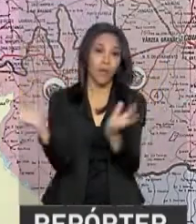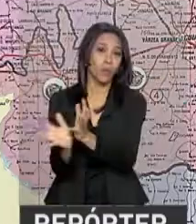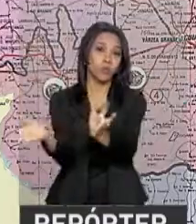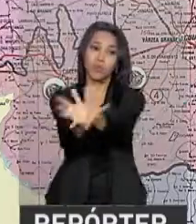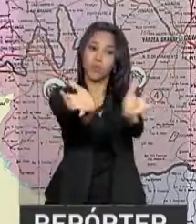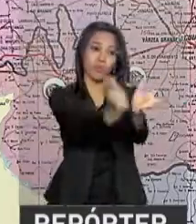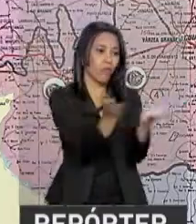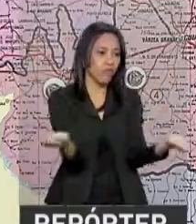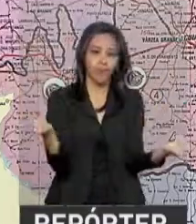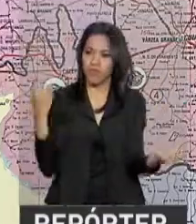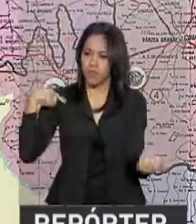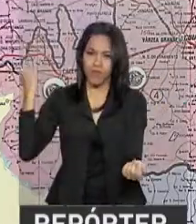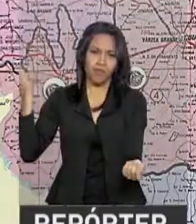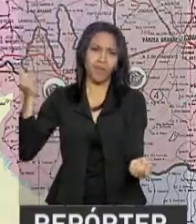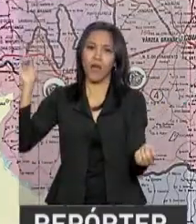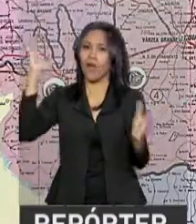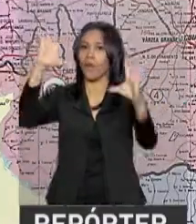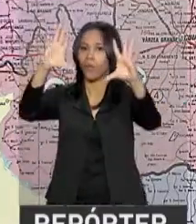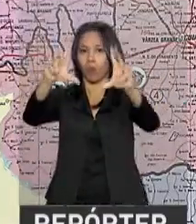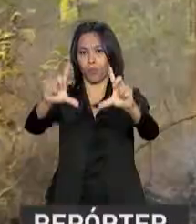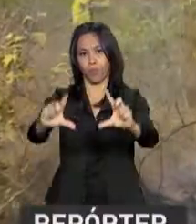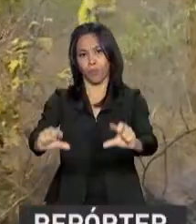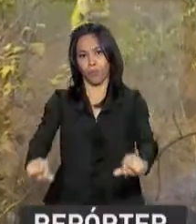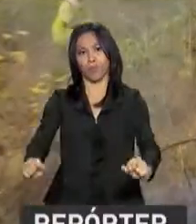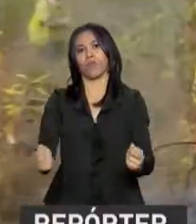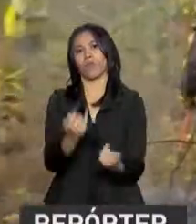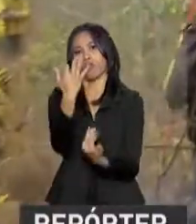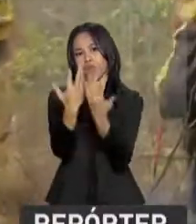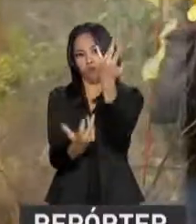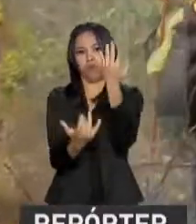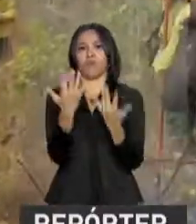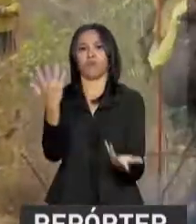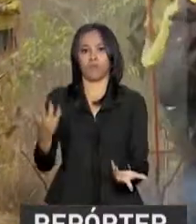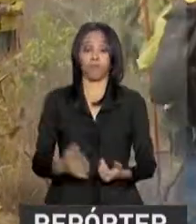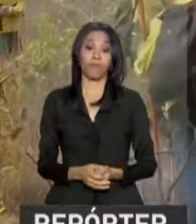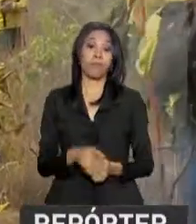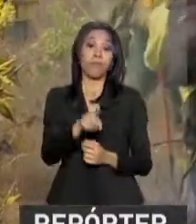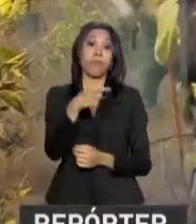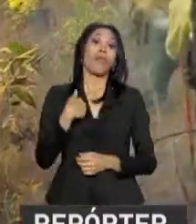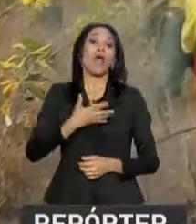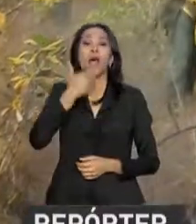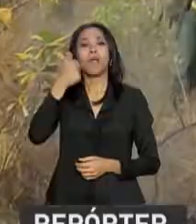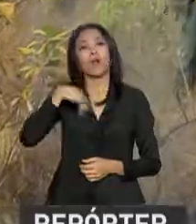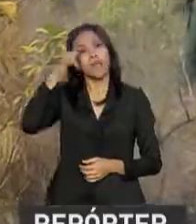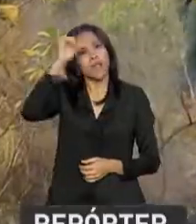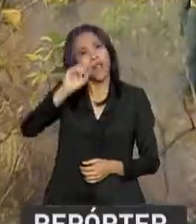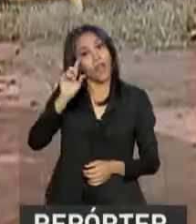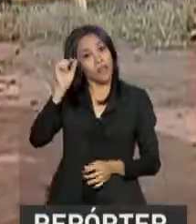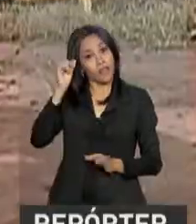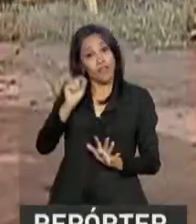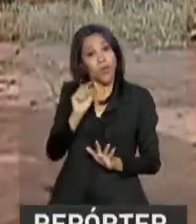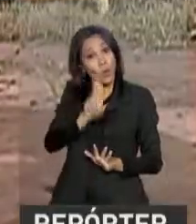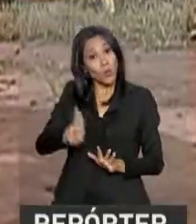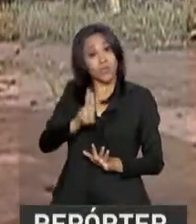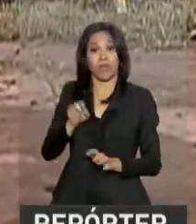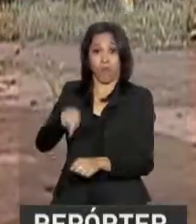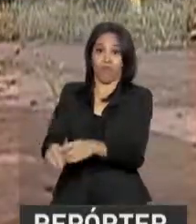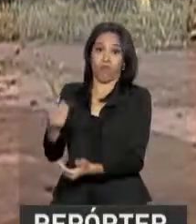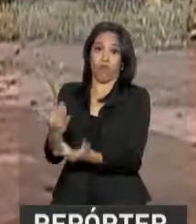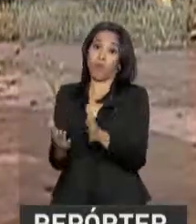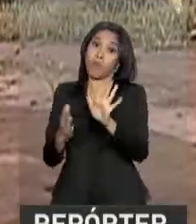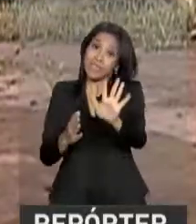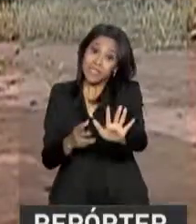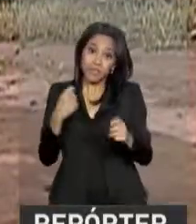juntas para conseguir debelar aquele fogo. A melhor maneira de evitar um incêndio é não usar o fogo. Mas se a queimada for